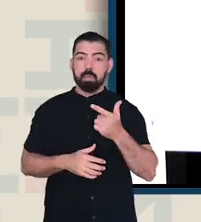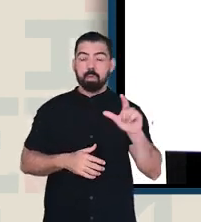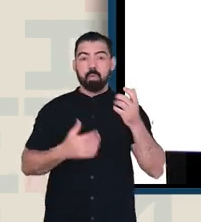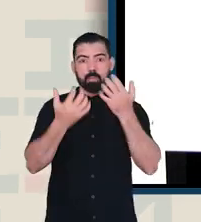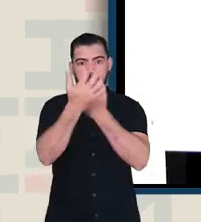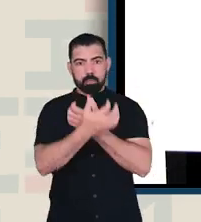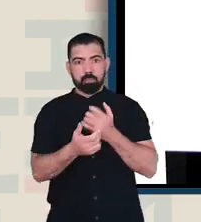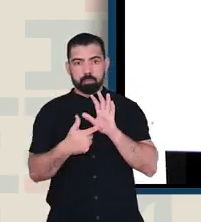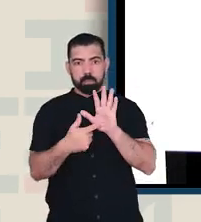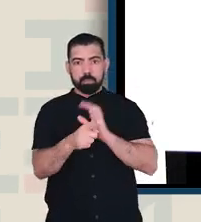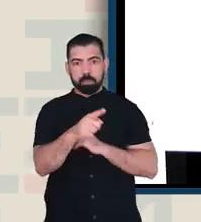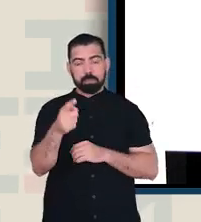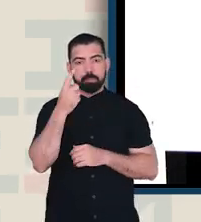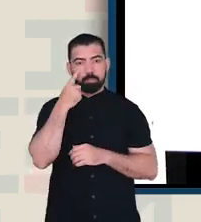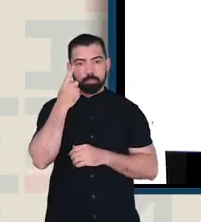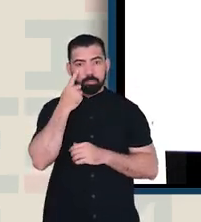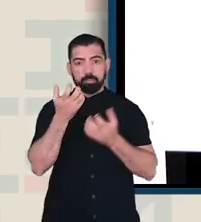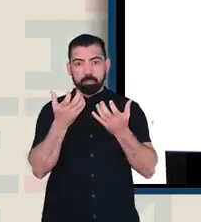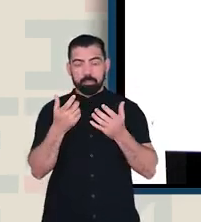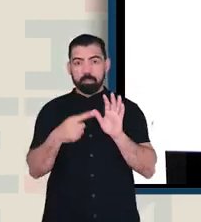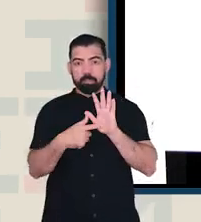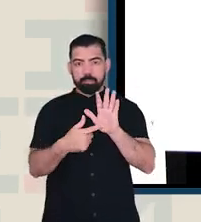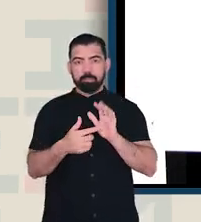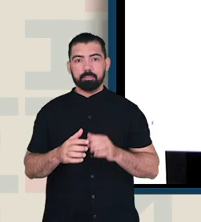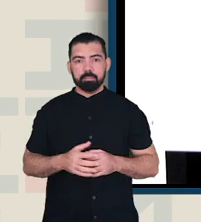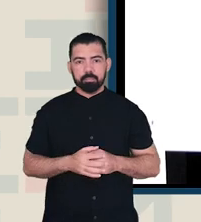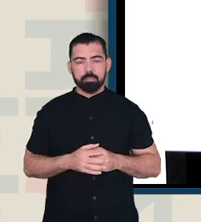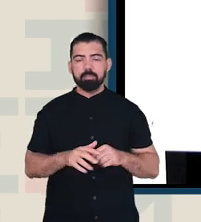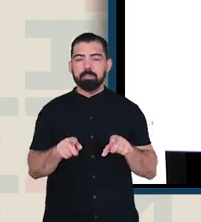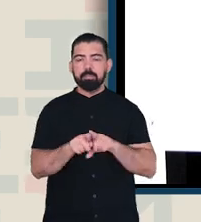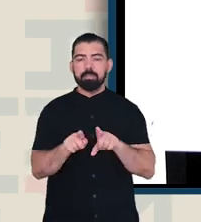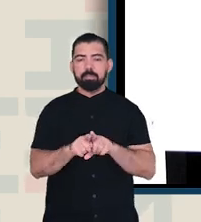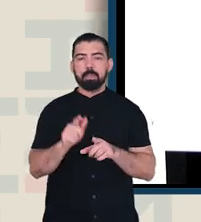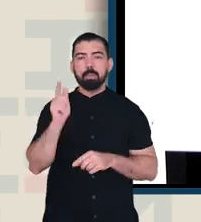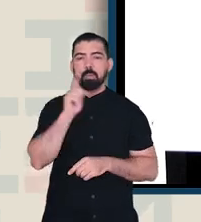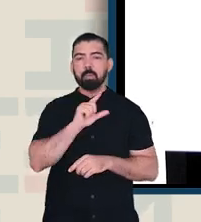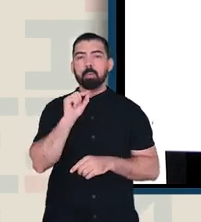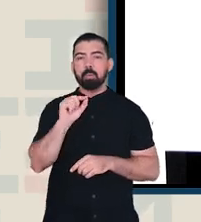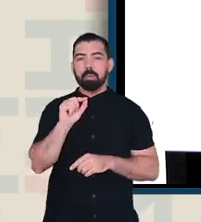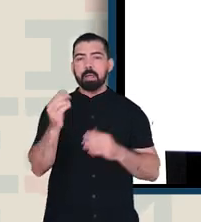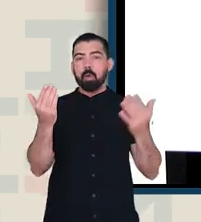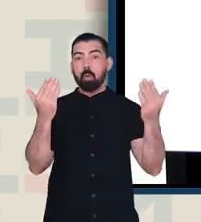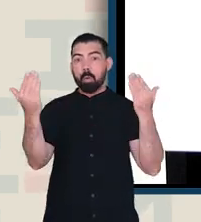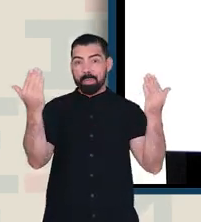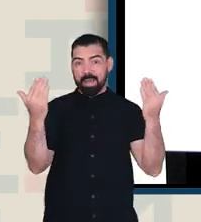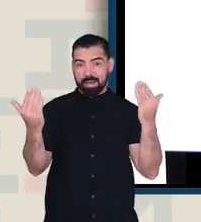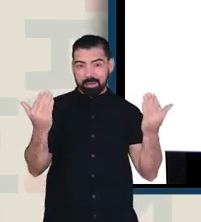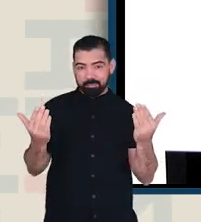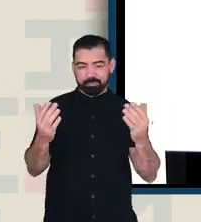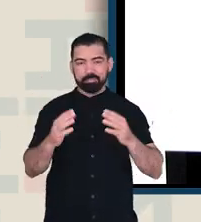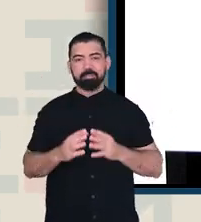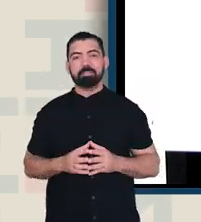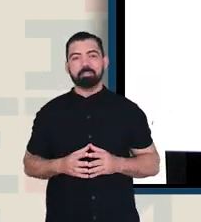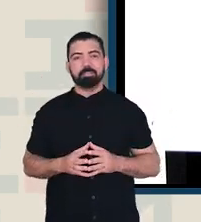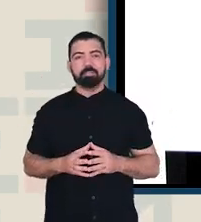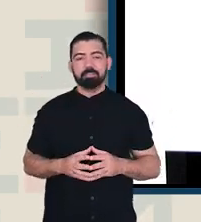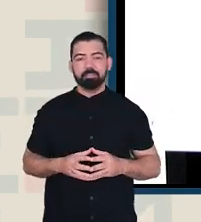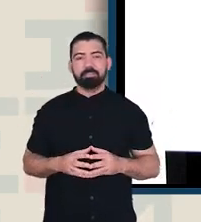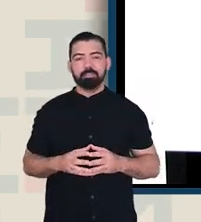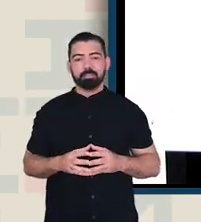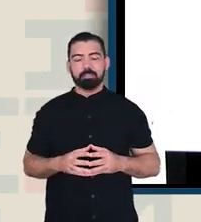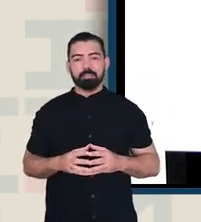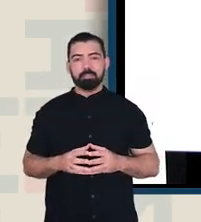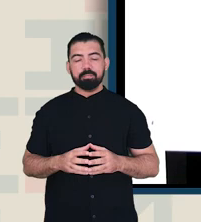música que eu queria passar, até para ter um pouco de comparação,